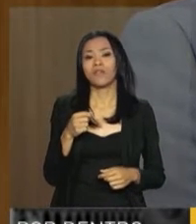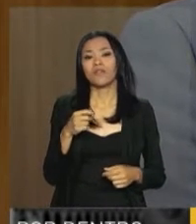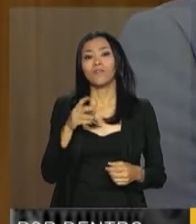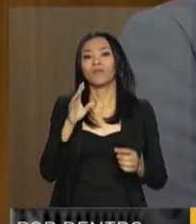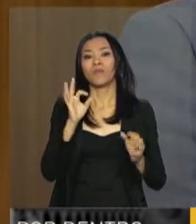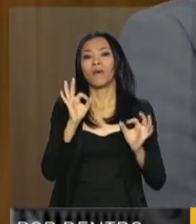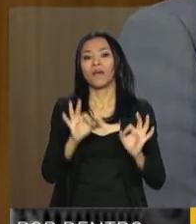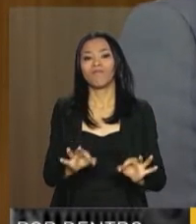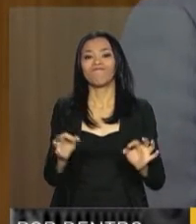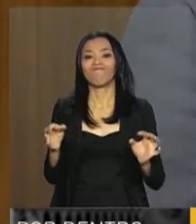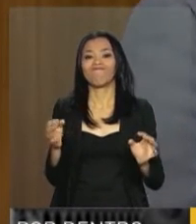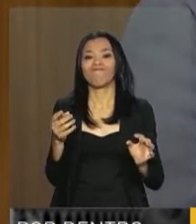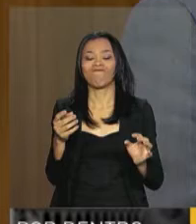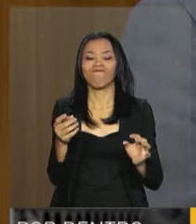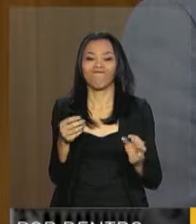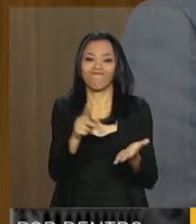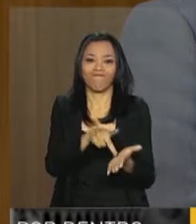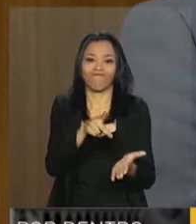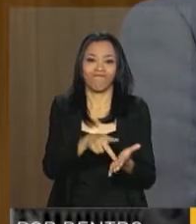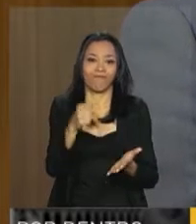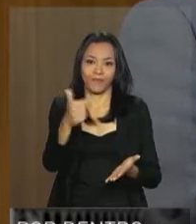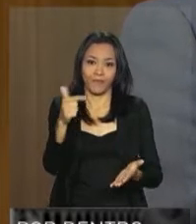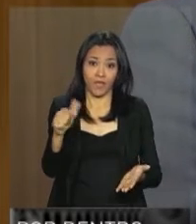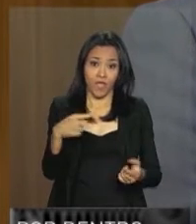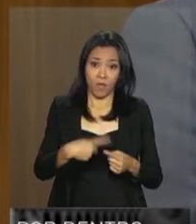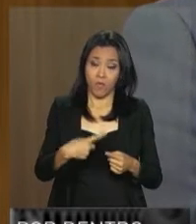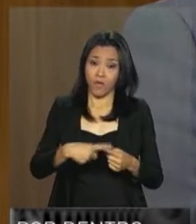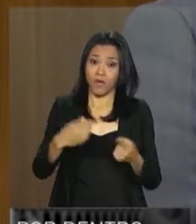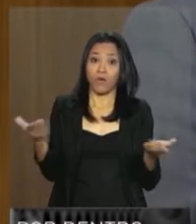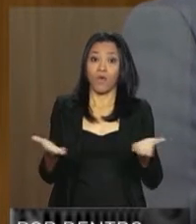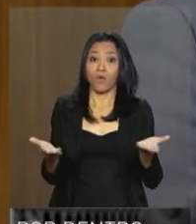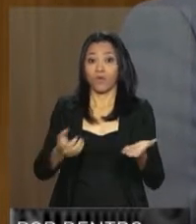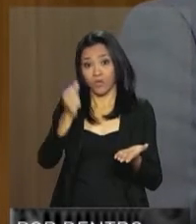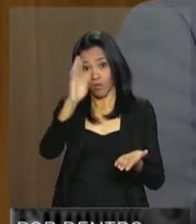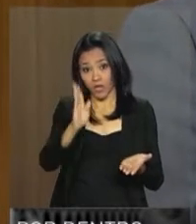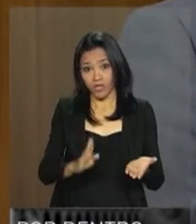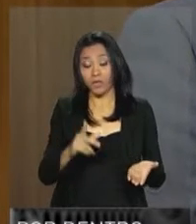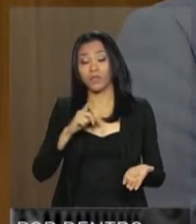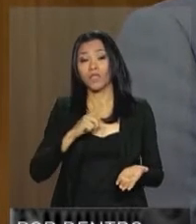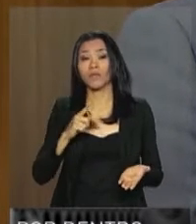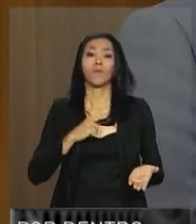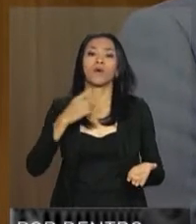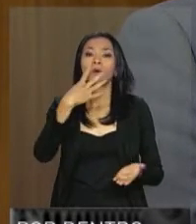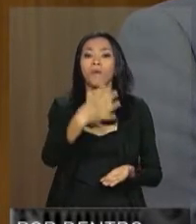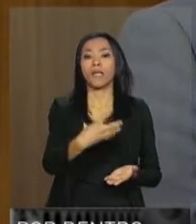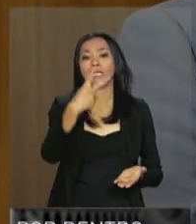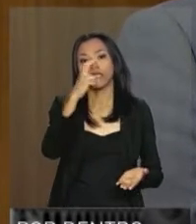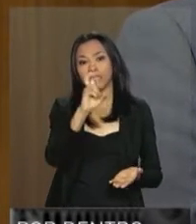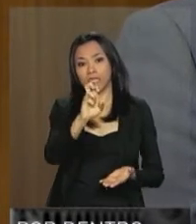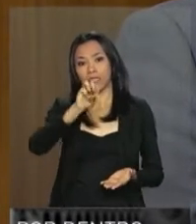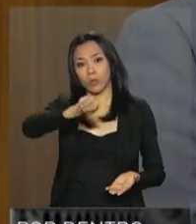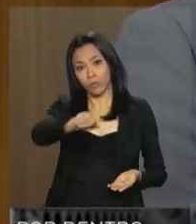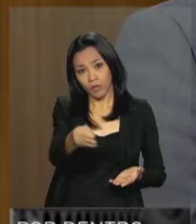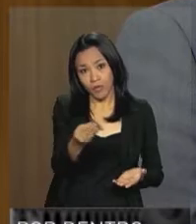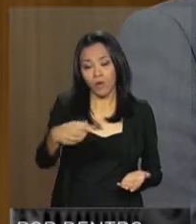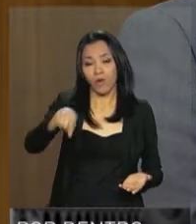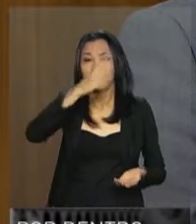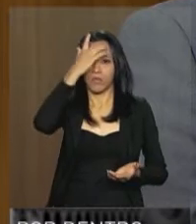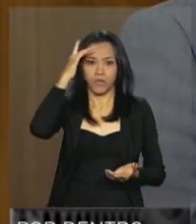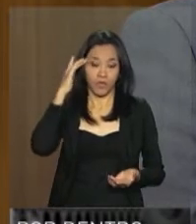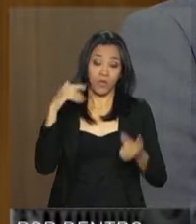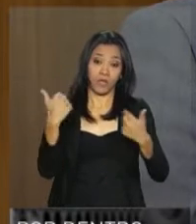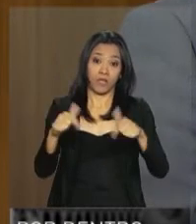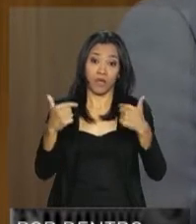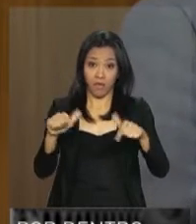na verdade porque hoje no brasil nós temos em torno de 45 milhões de trabalhadores que trabalham nessa modalidade